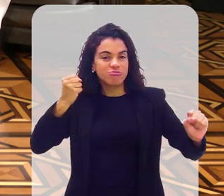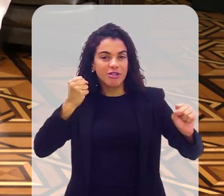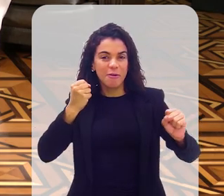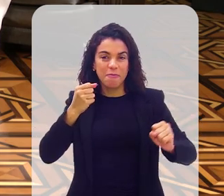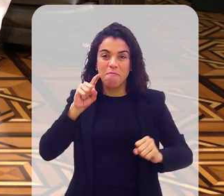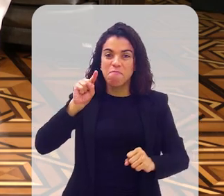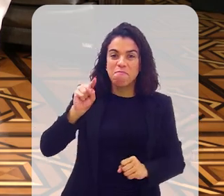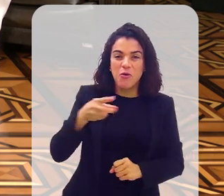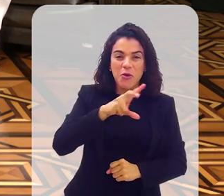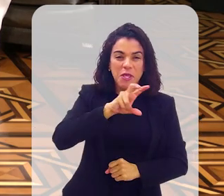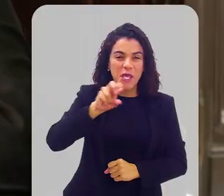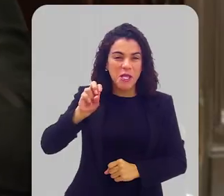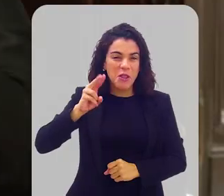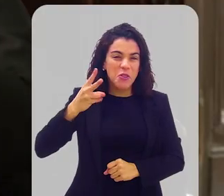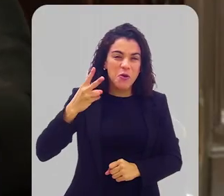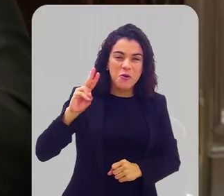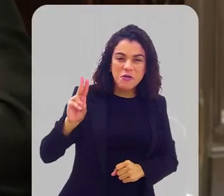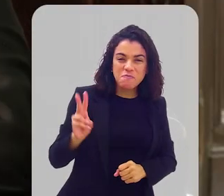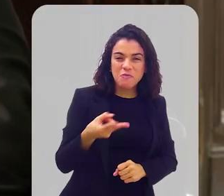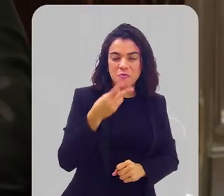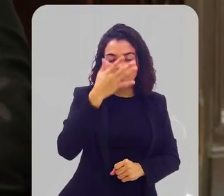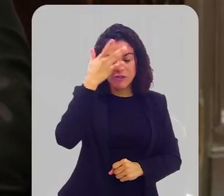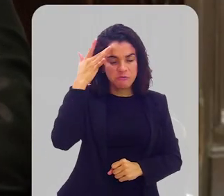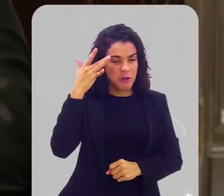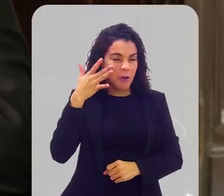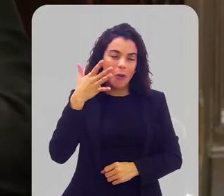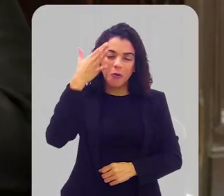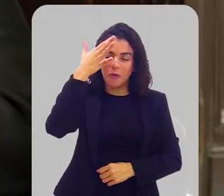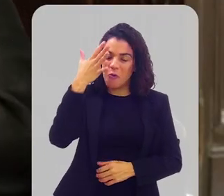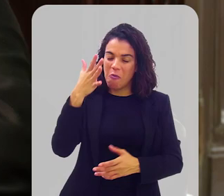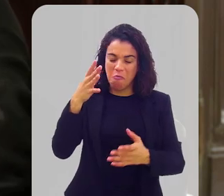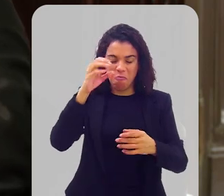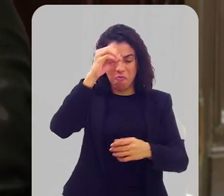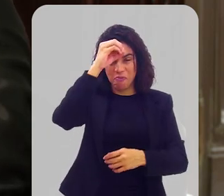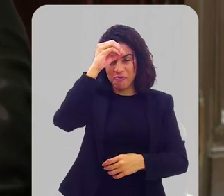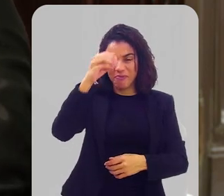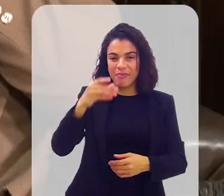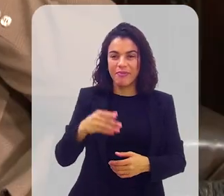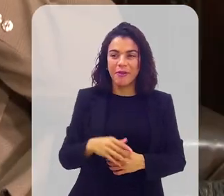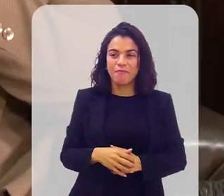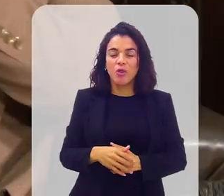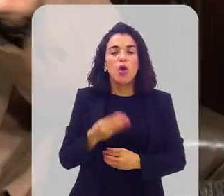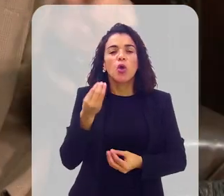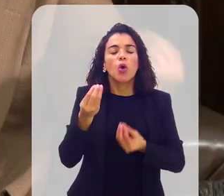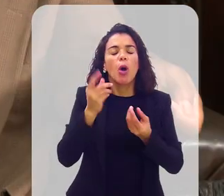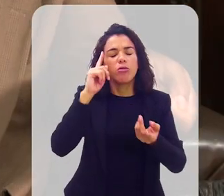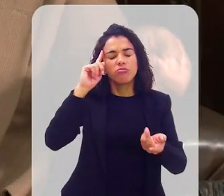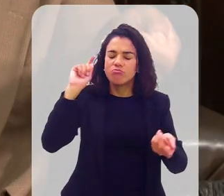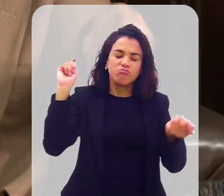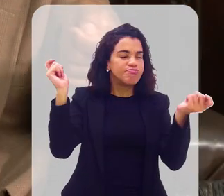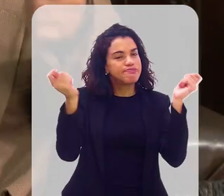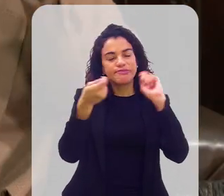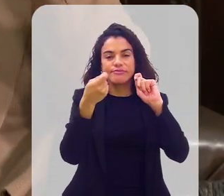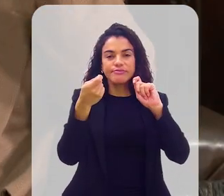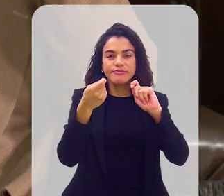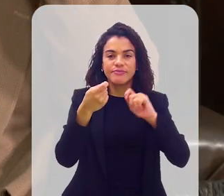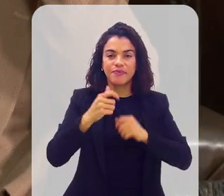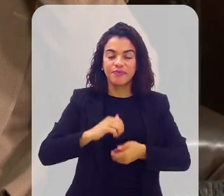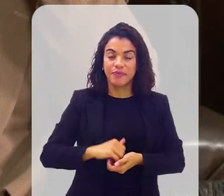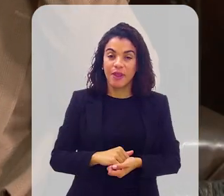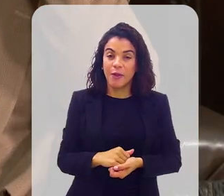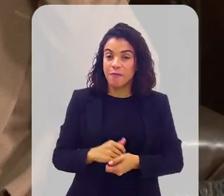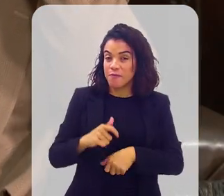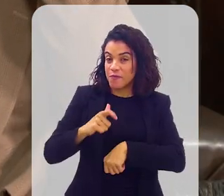Para 1.500 pessoas, 2.000 pessoas. Eu não tinha essa visão. Aonde foi o start, onde a chave mudou? Em que